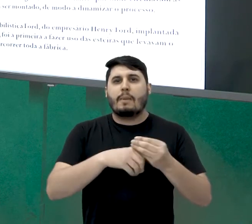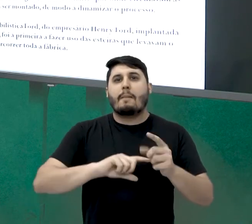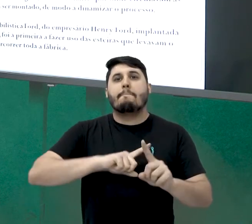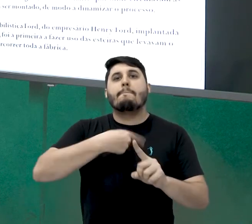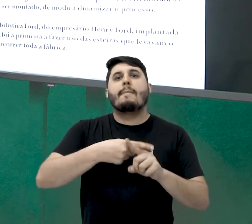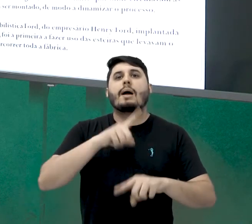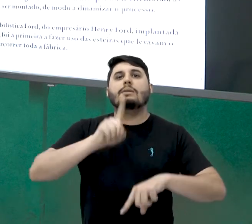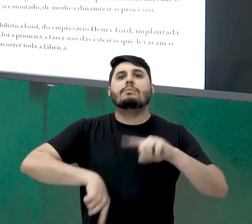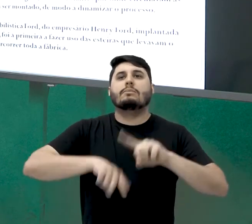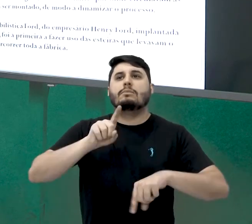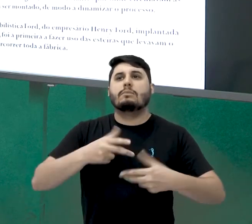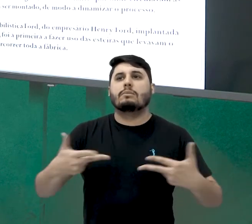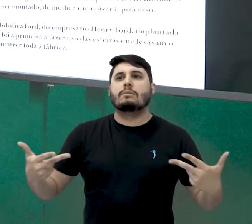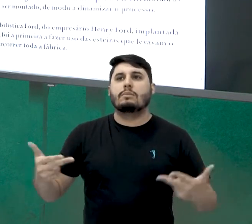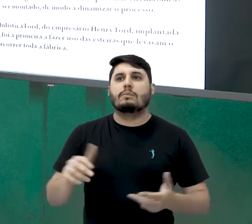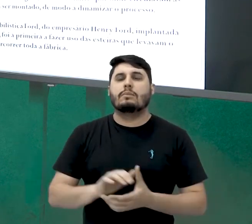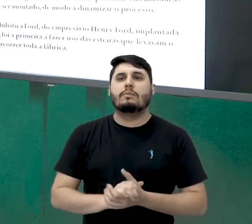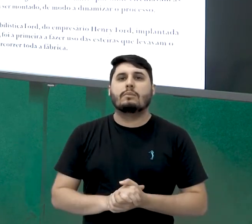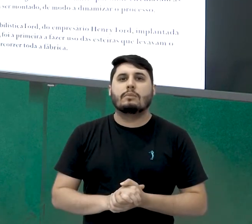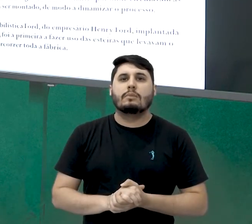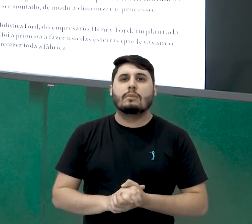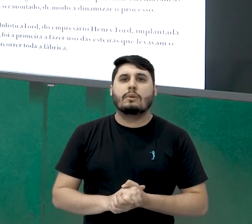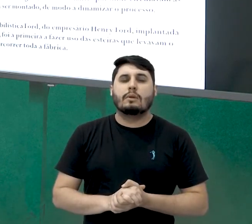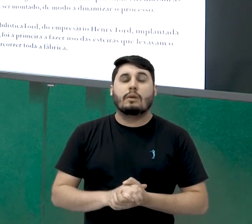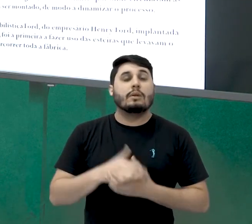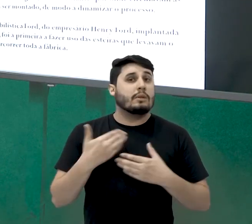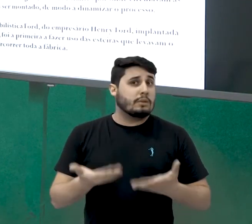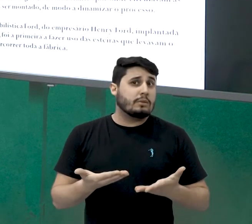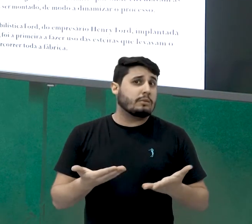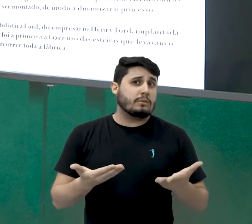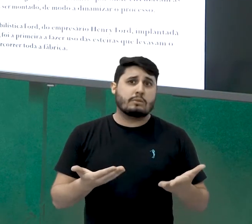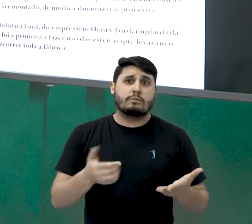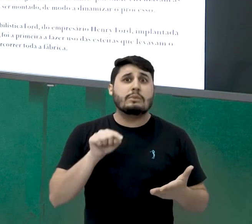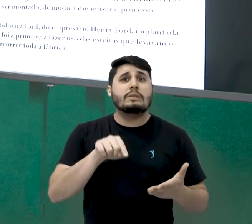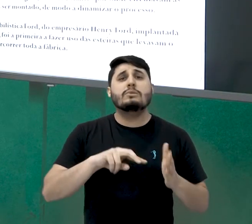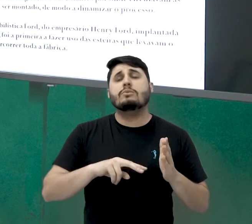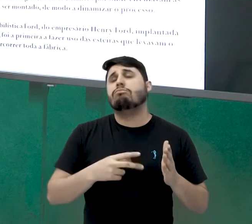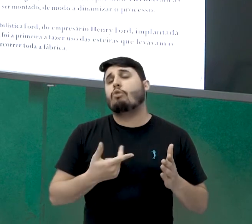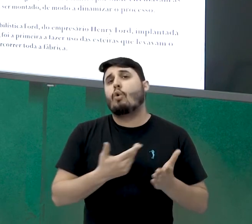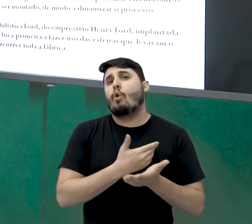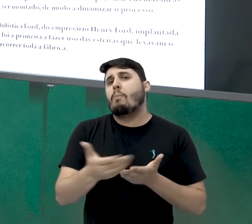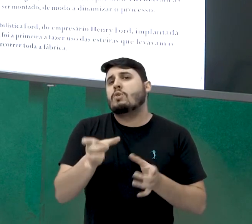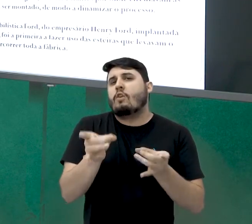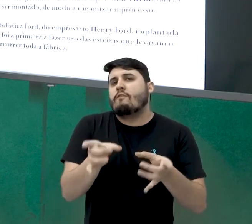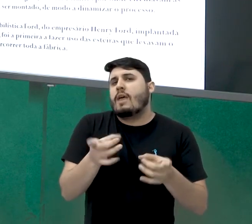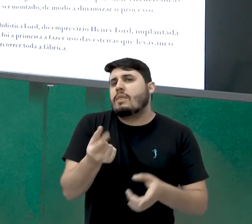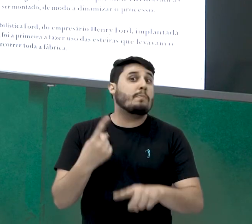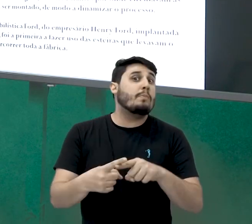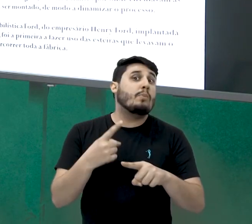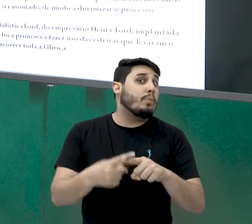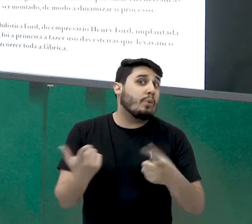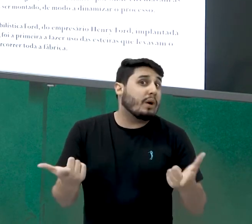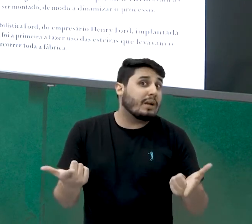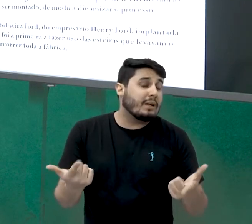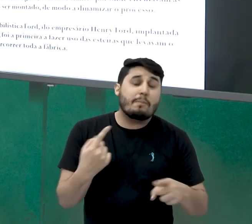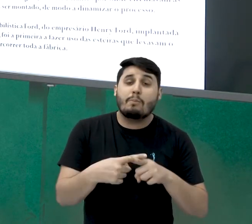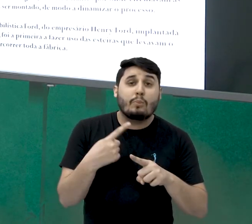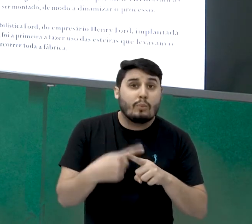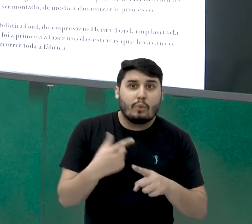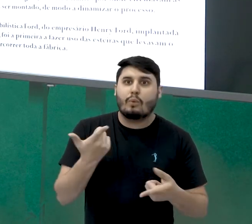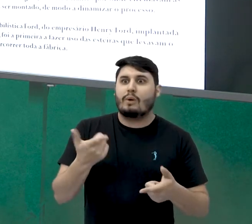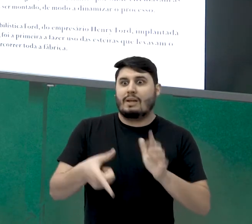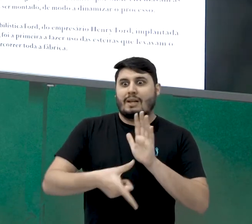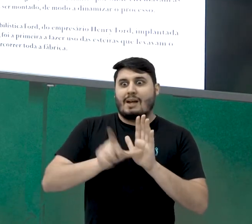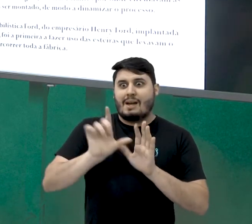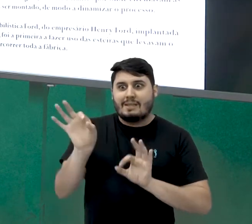E esse produto é o quê? Mais barato. Ele passou a ser barateado porque foi otimizada a produção. O que